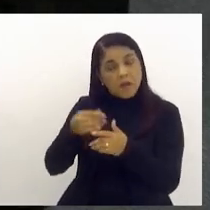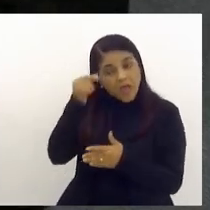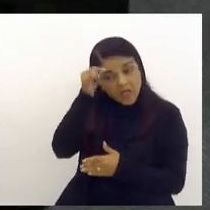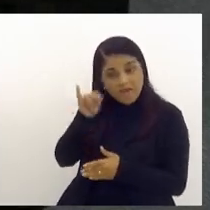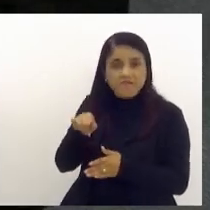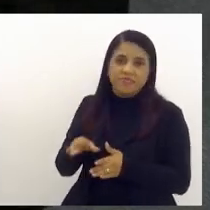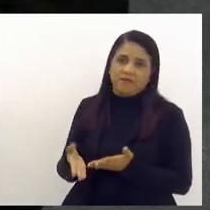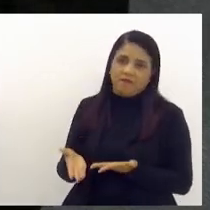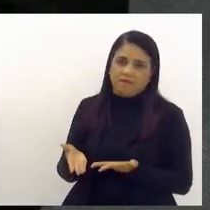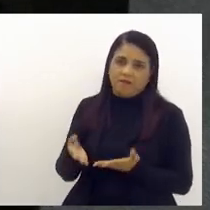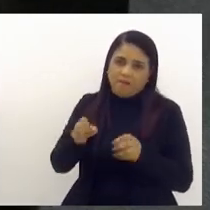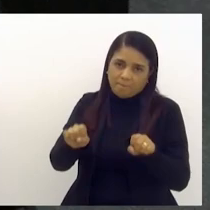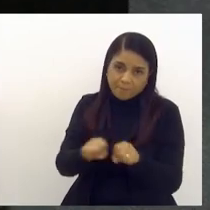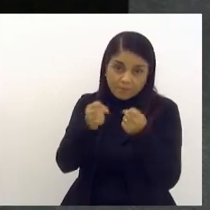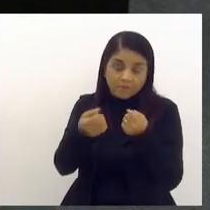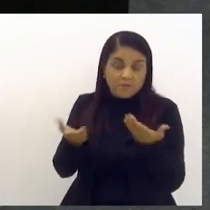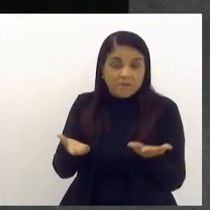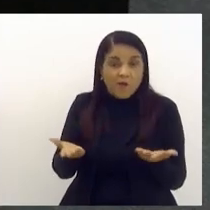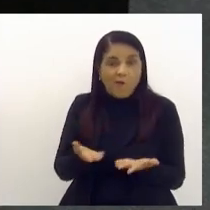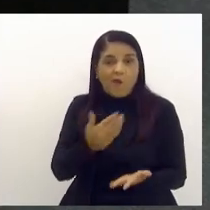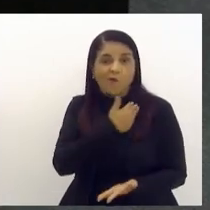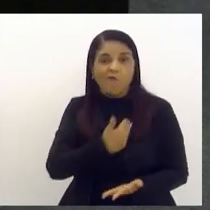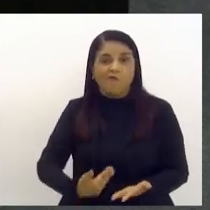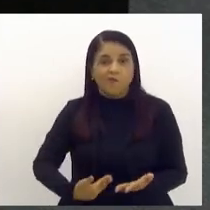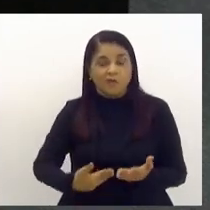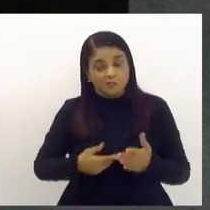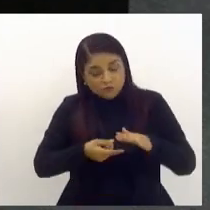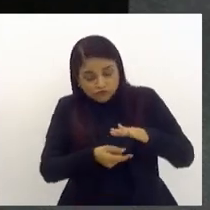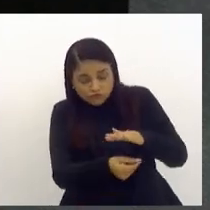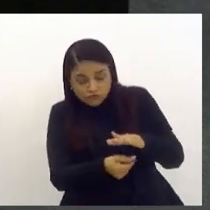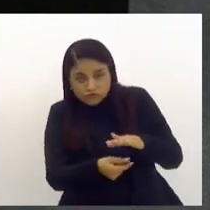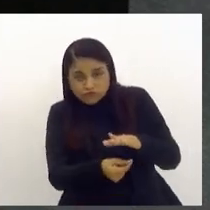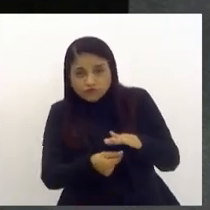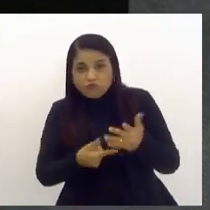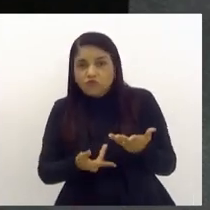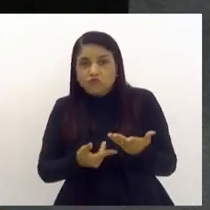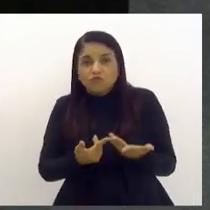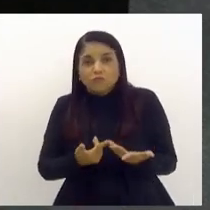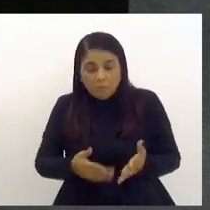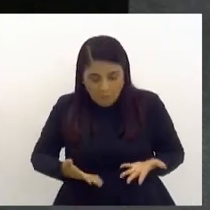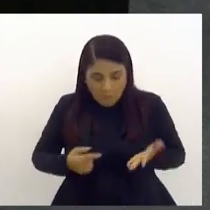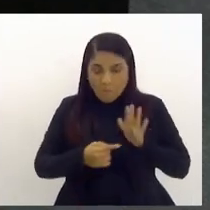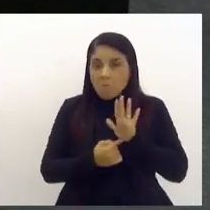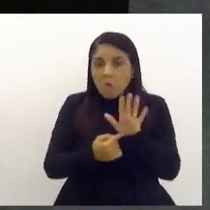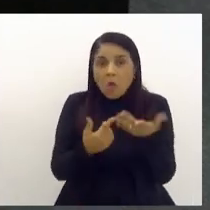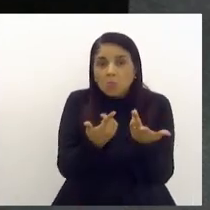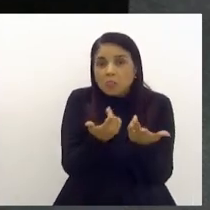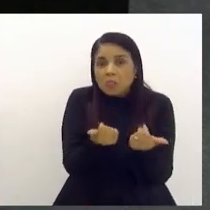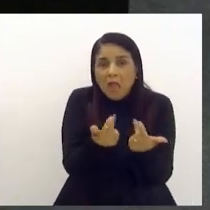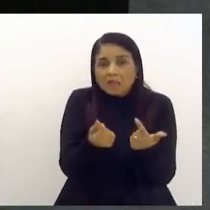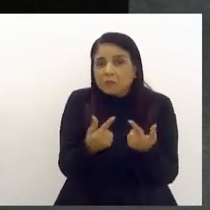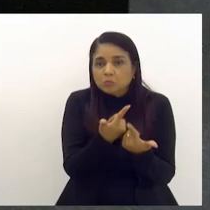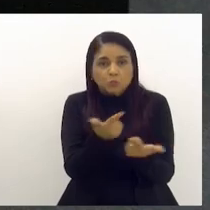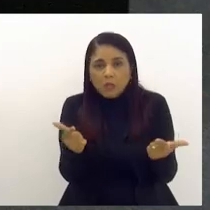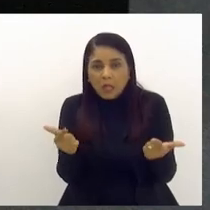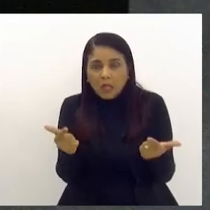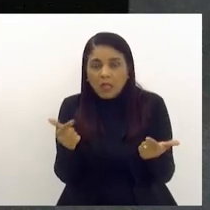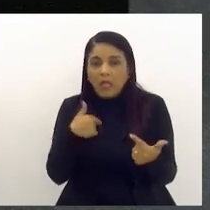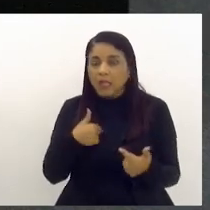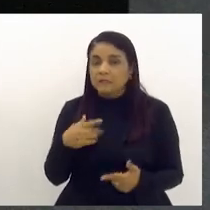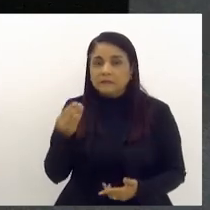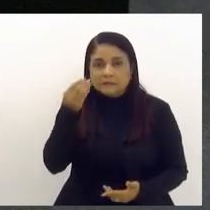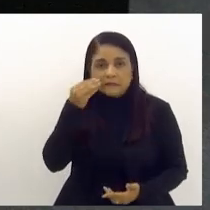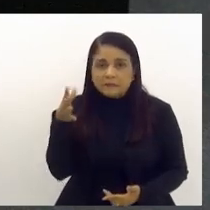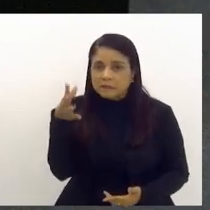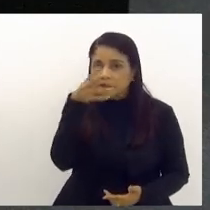prevenir. Agora o governo tira os fundilhos do bolso, mostra que não tem nada, e a gente fica tentando salvar uma